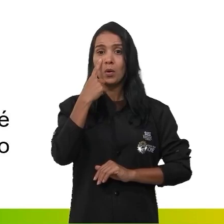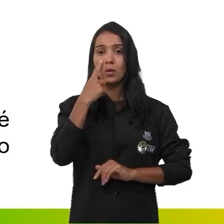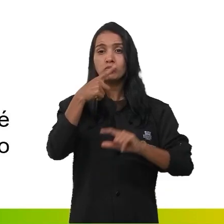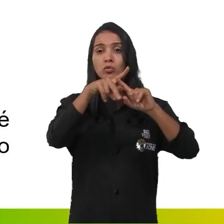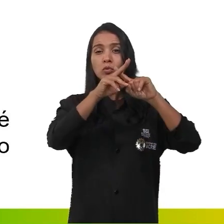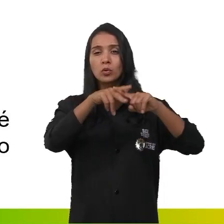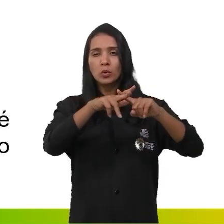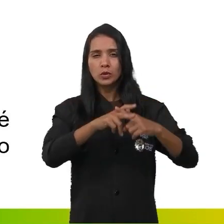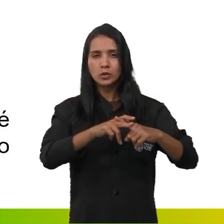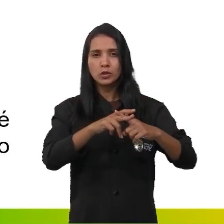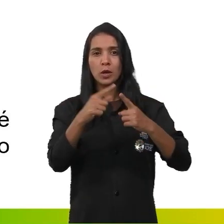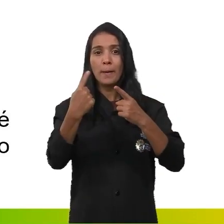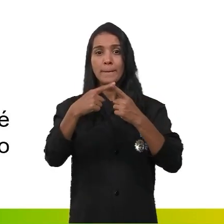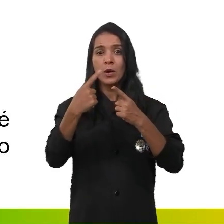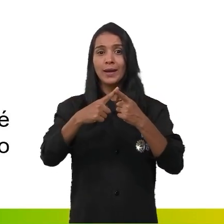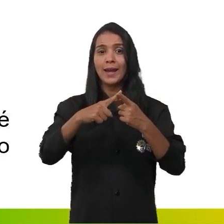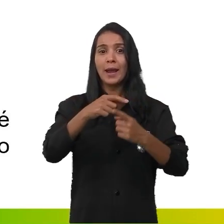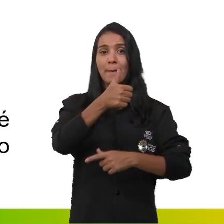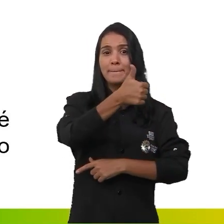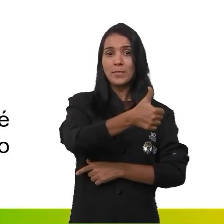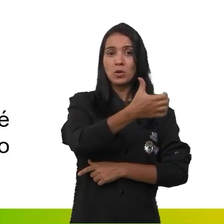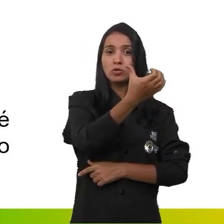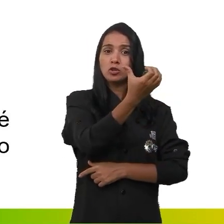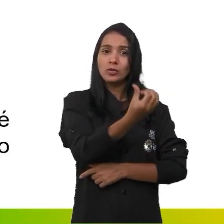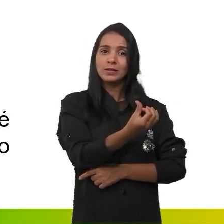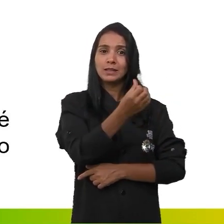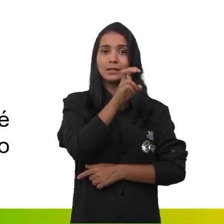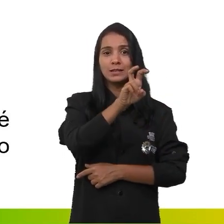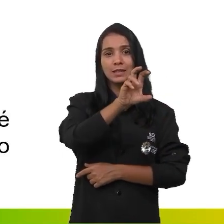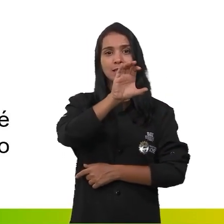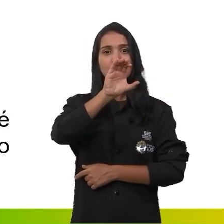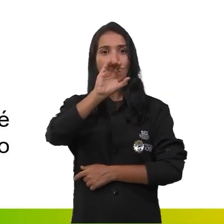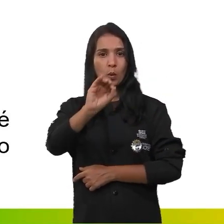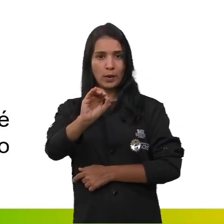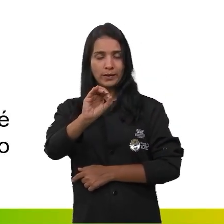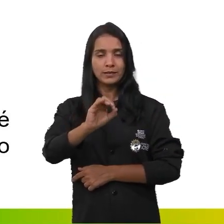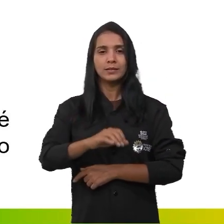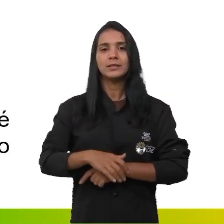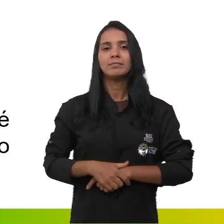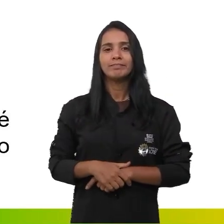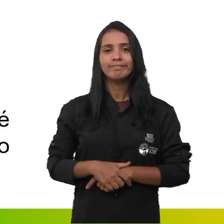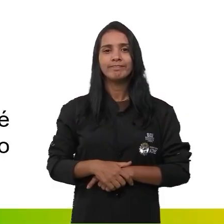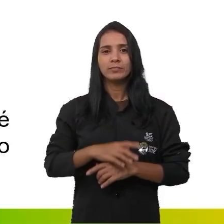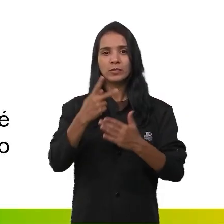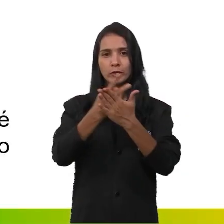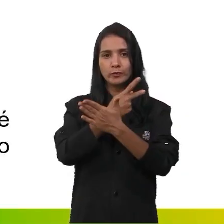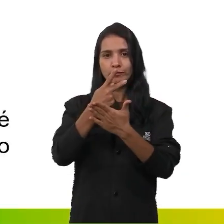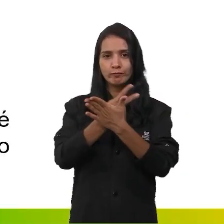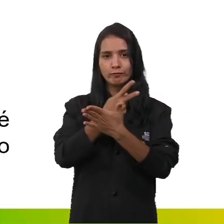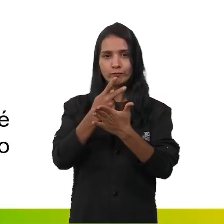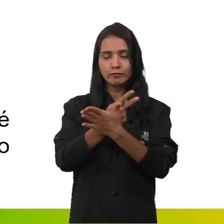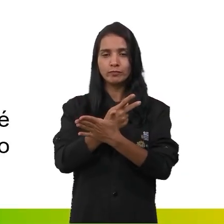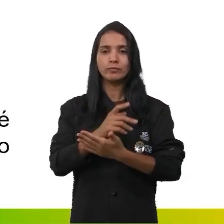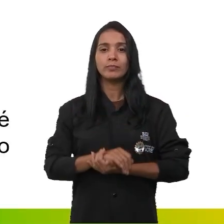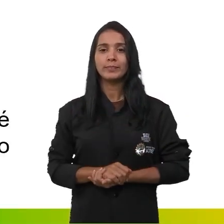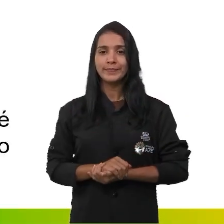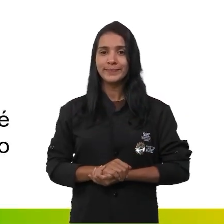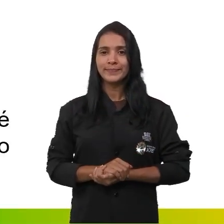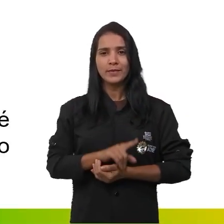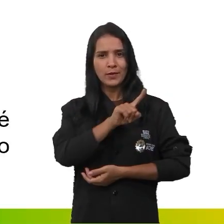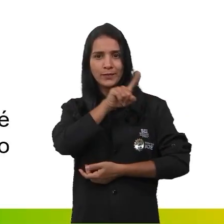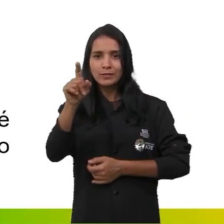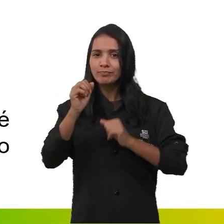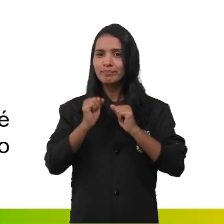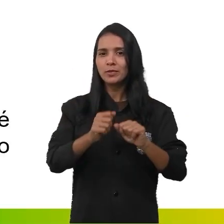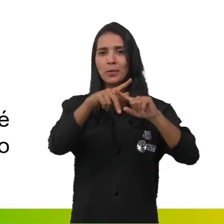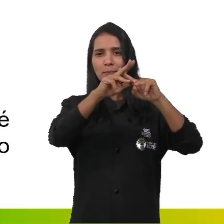de 1946 a 1950, tá? Eu vou escrever aqui para você aí de casa corrigir